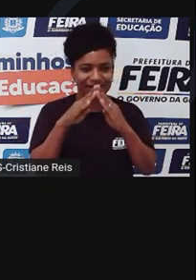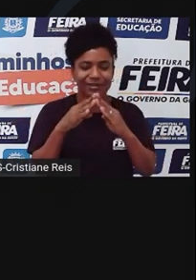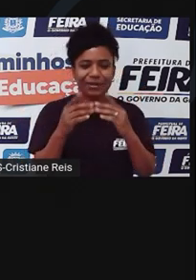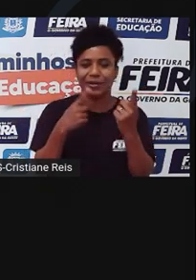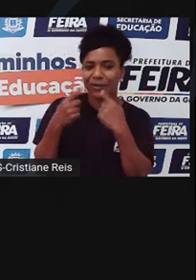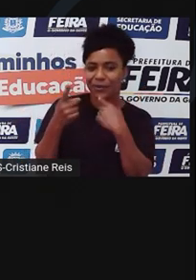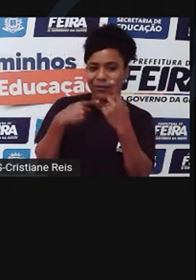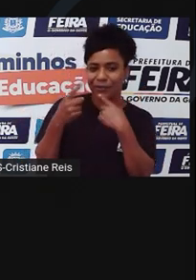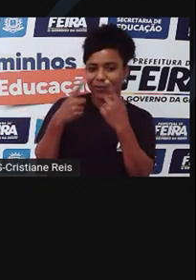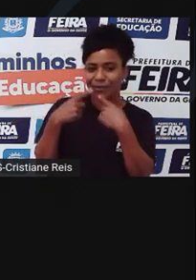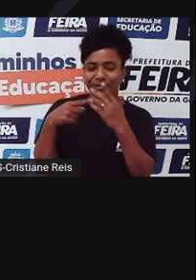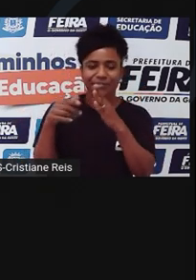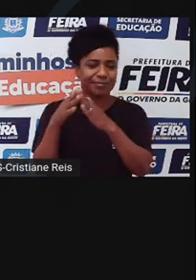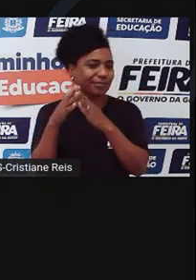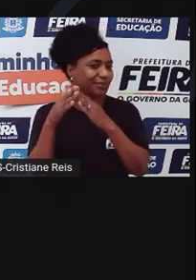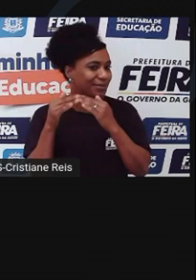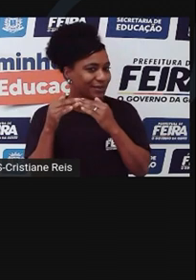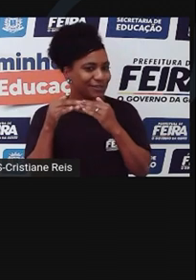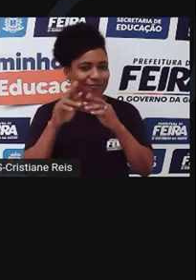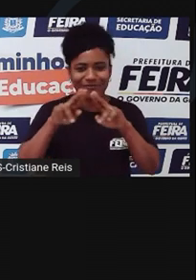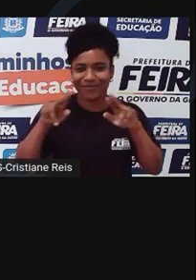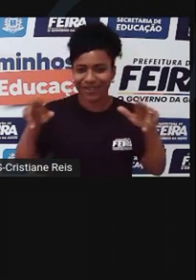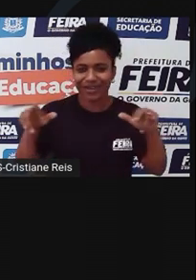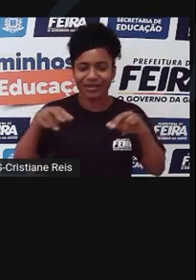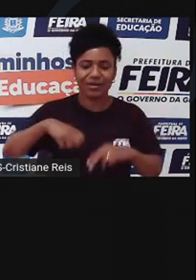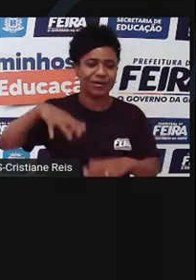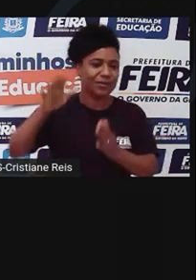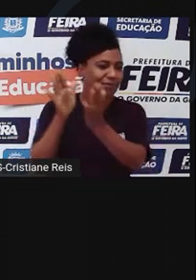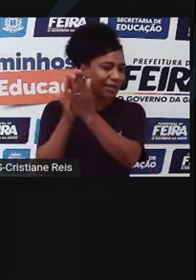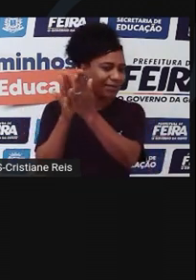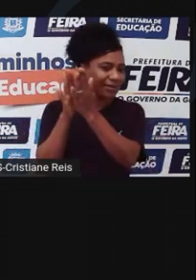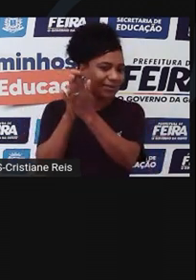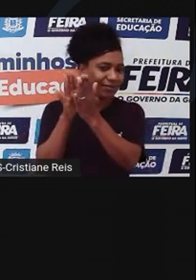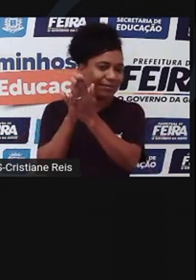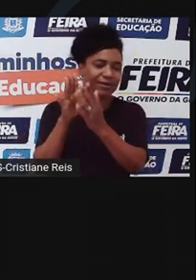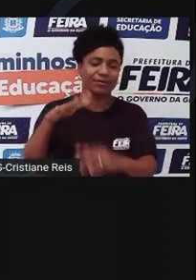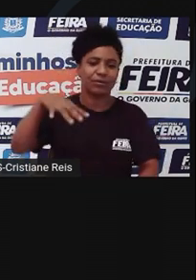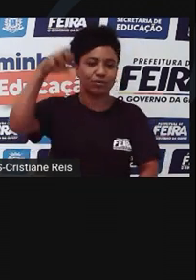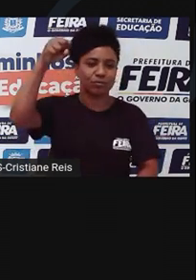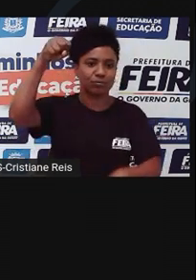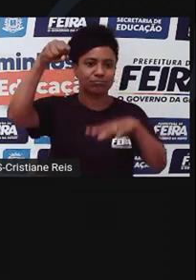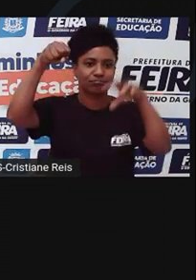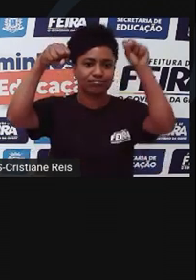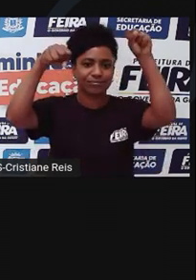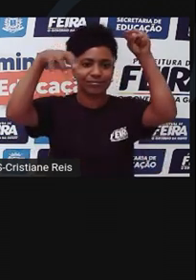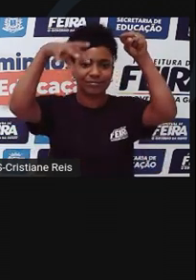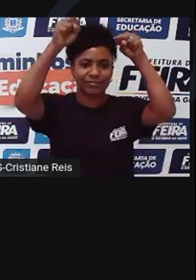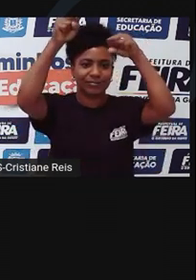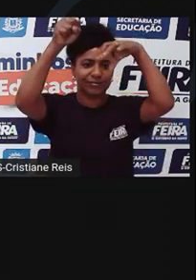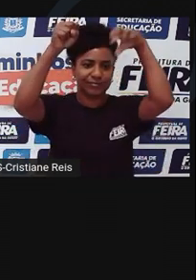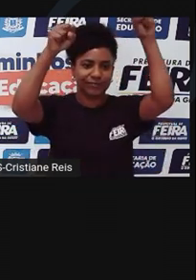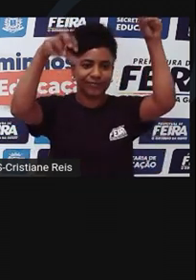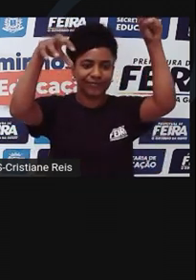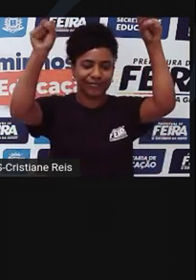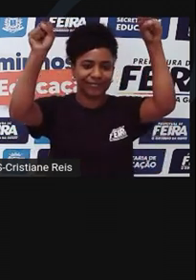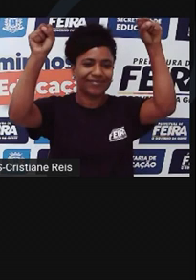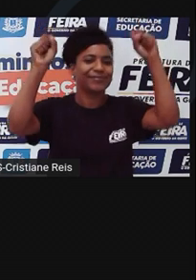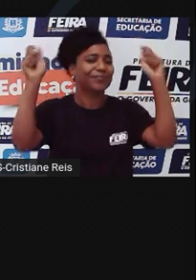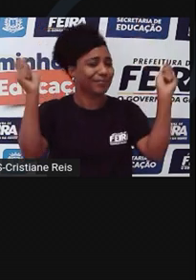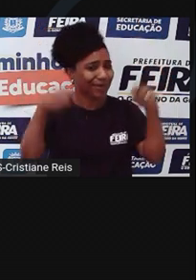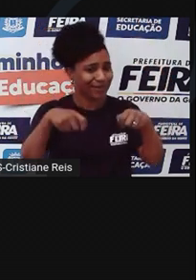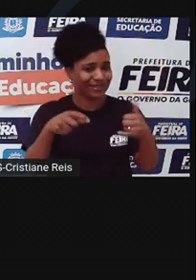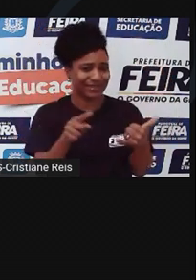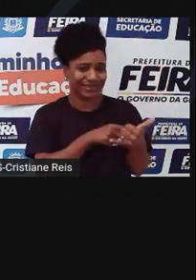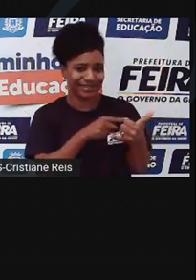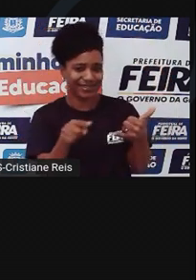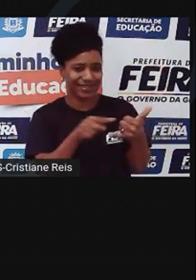conversar com ela e solicitar por exemplo que as luzes sejam ligadas ou desligadas contanto que esteja tudo configurado para